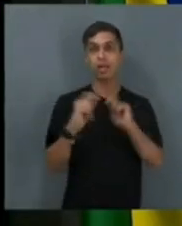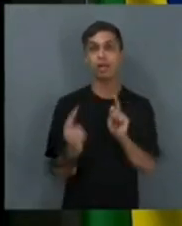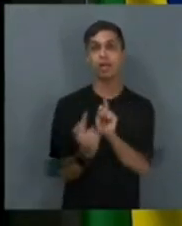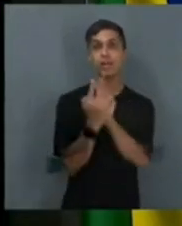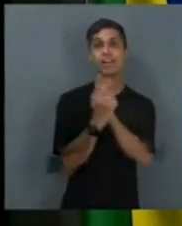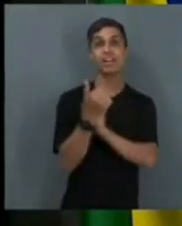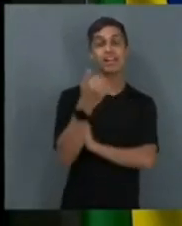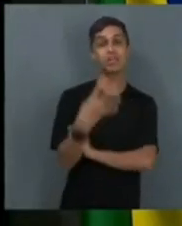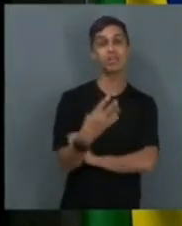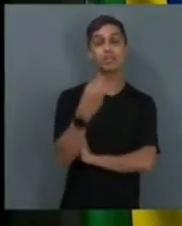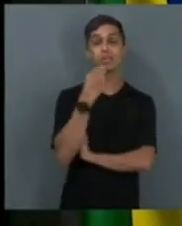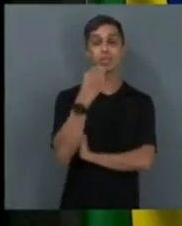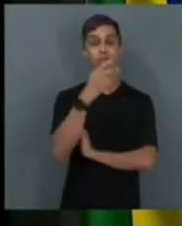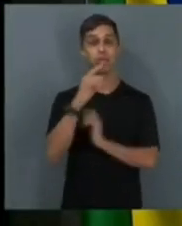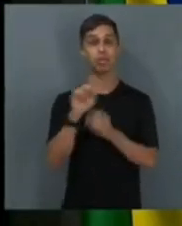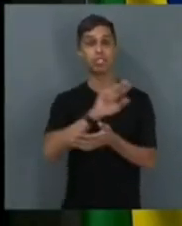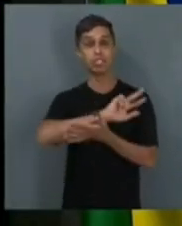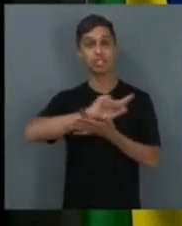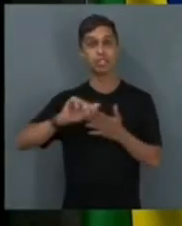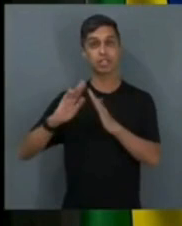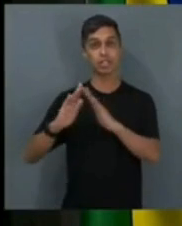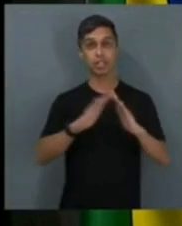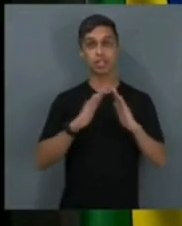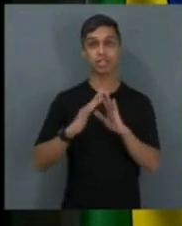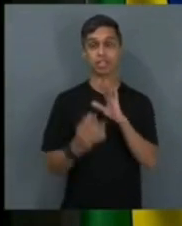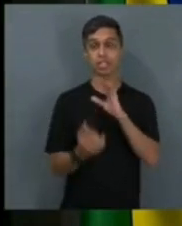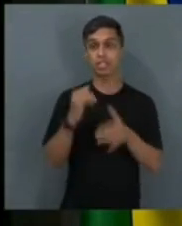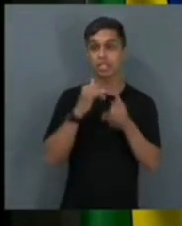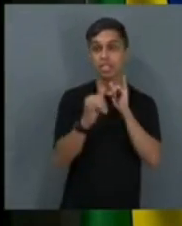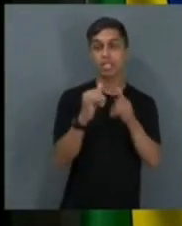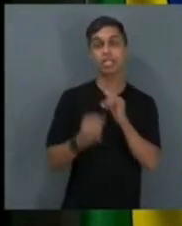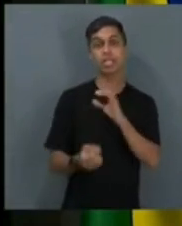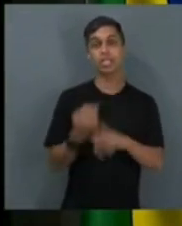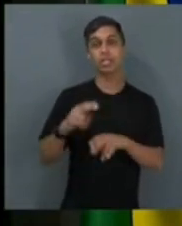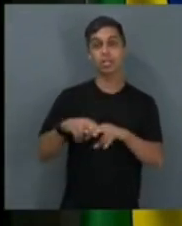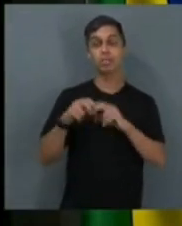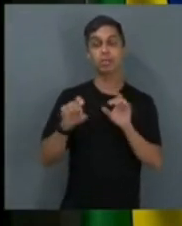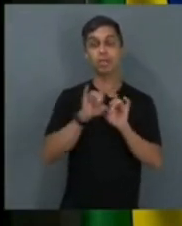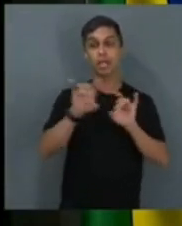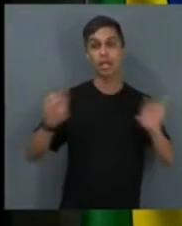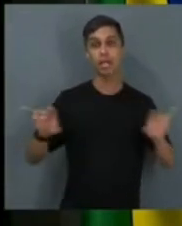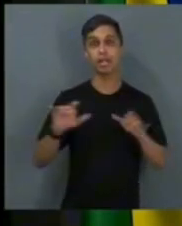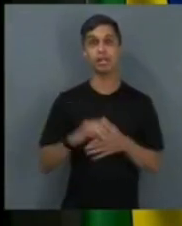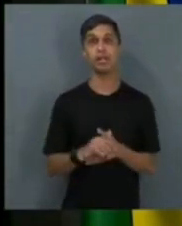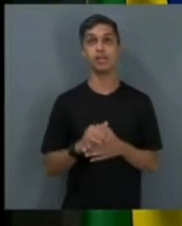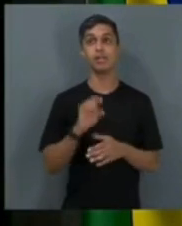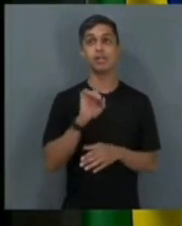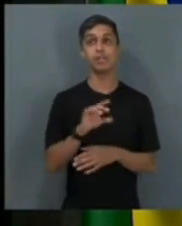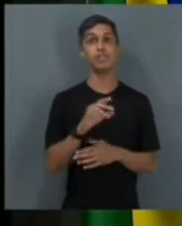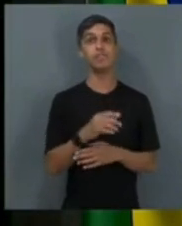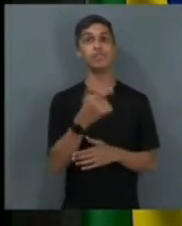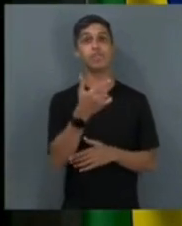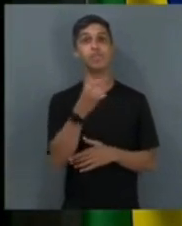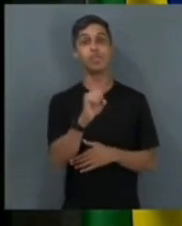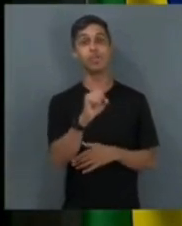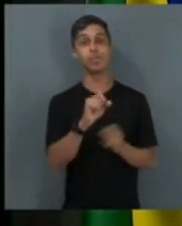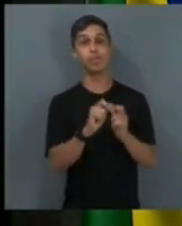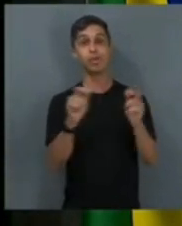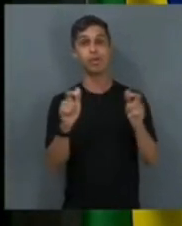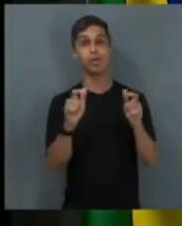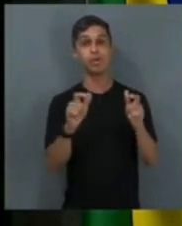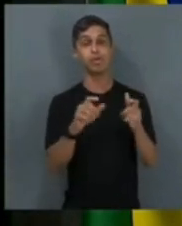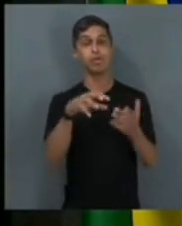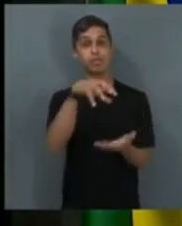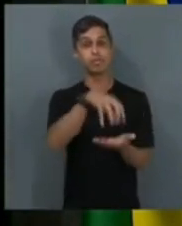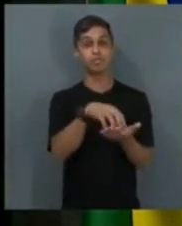14 milhões de residências com a energia gerada por essas usinas apenas nos 28 maiores centros